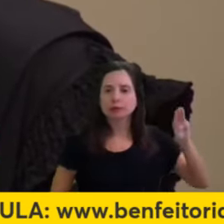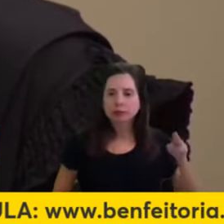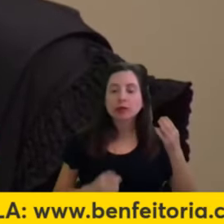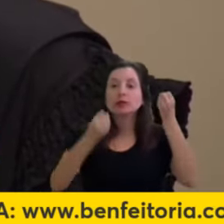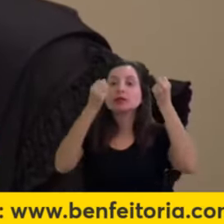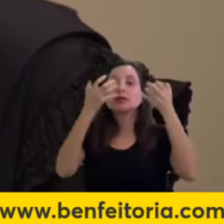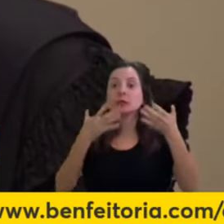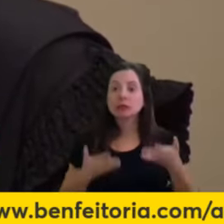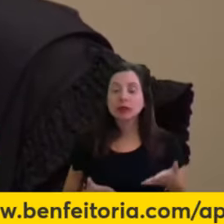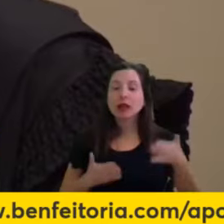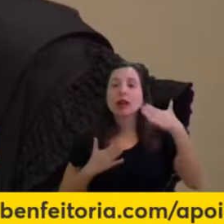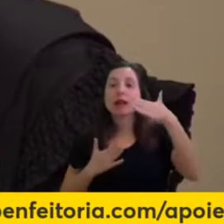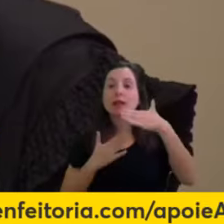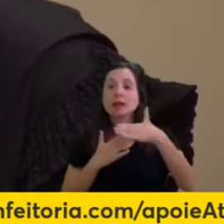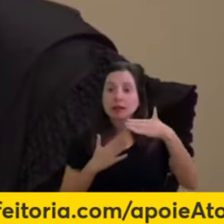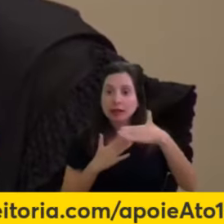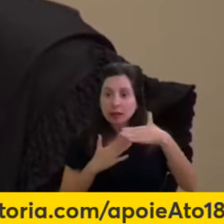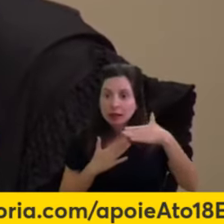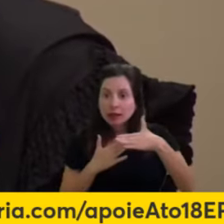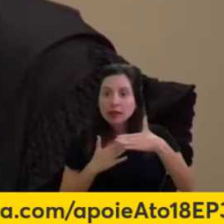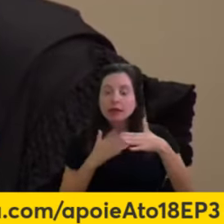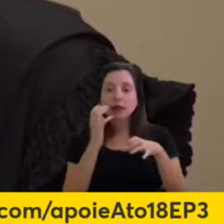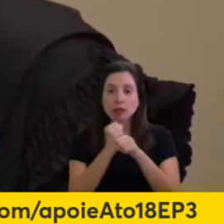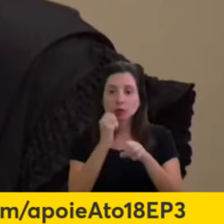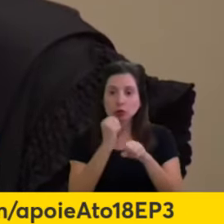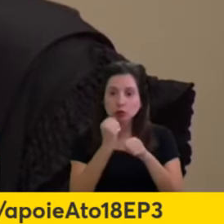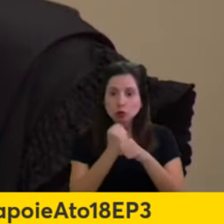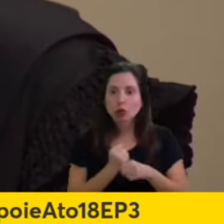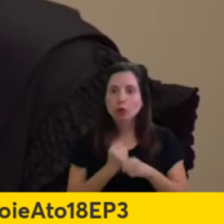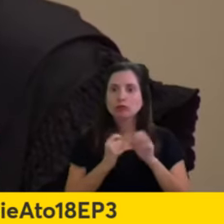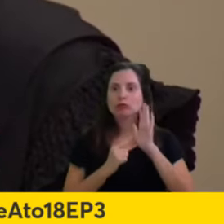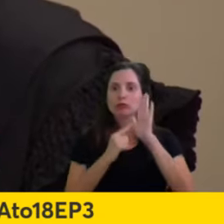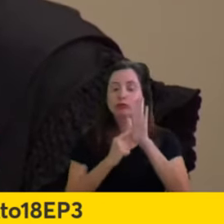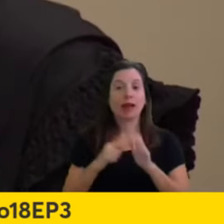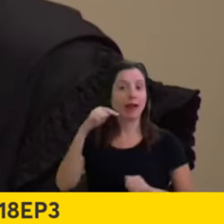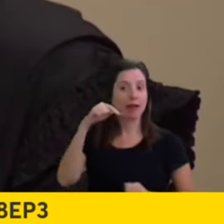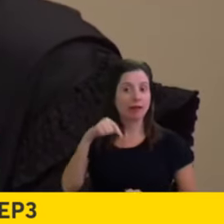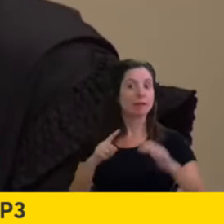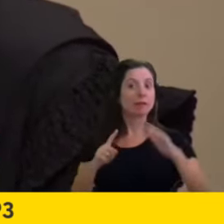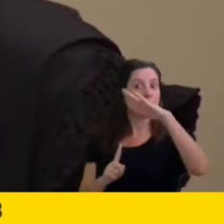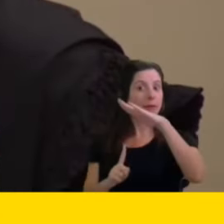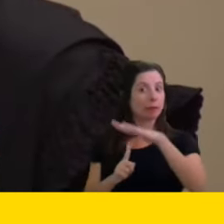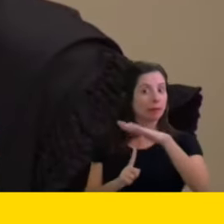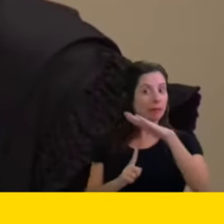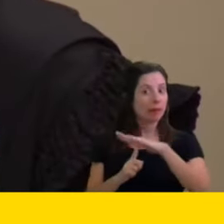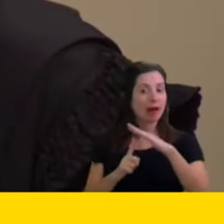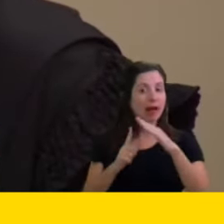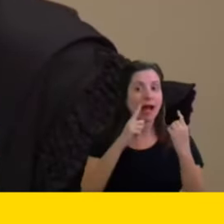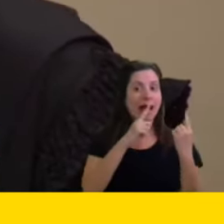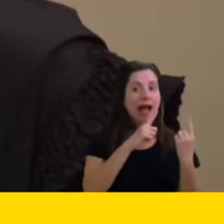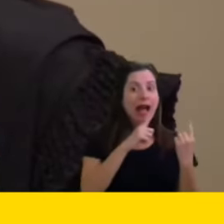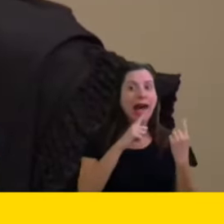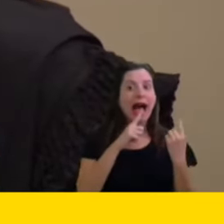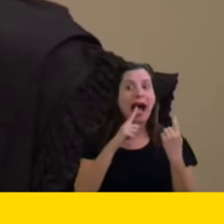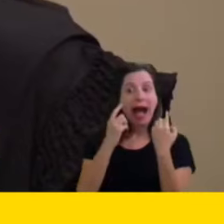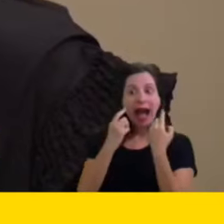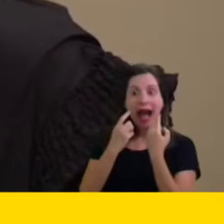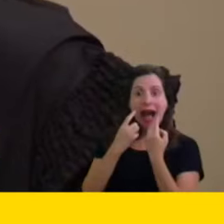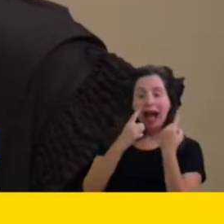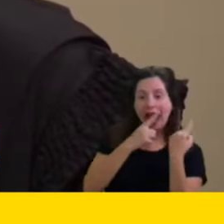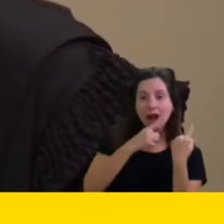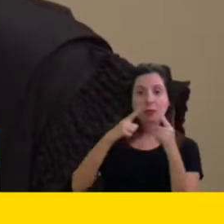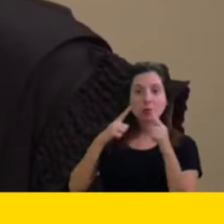a limitação que a tese inicial de Mea soma impõe no Paraná a inicial faz a acusação de excesso de gastos porque seu limite é de R